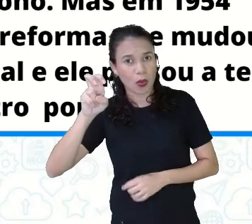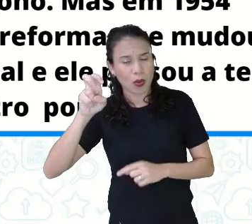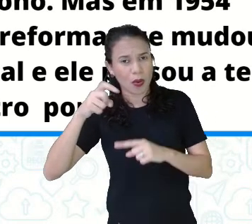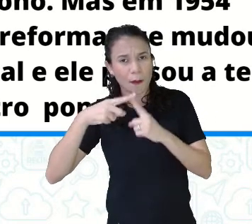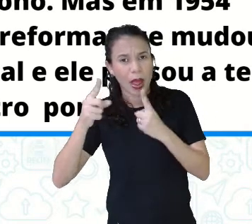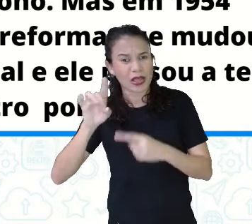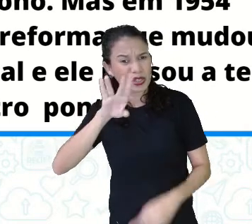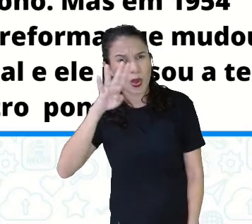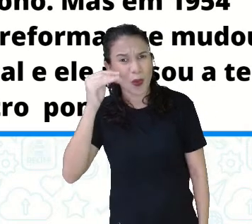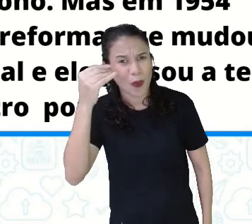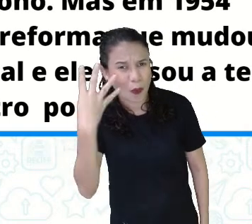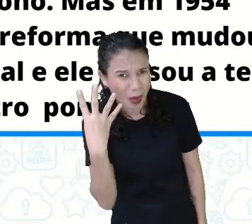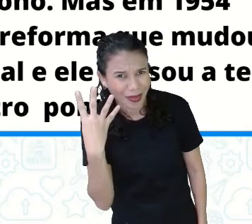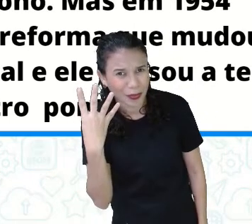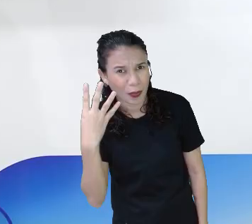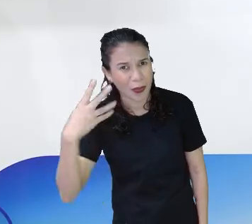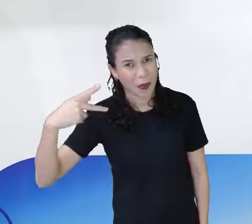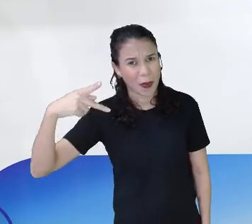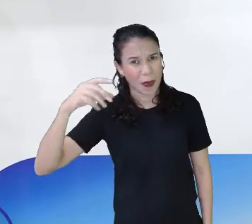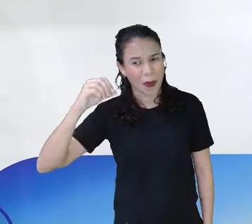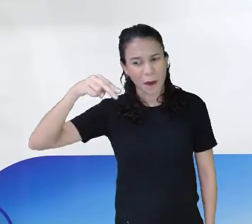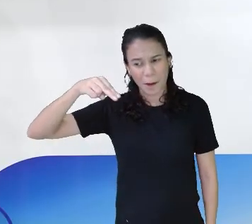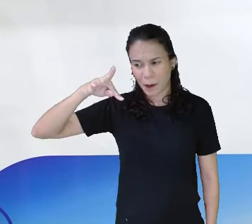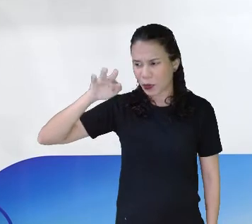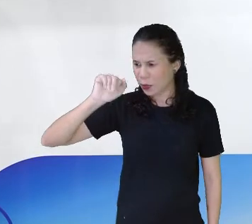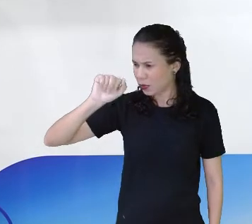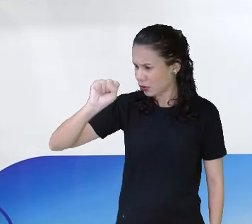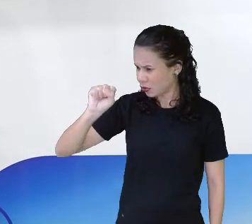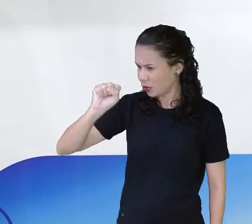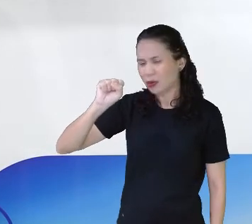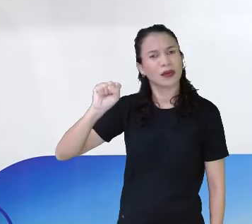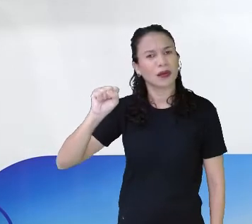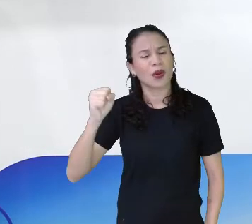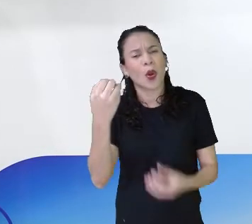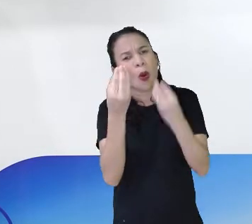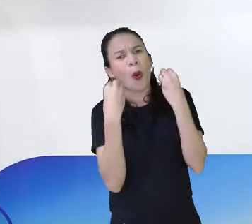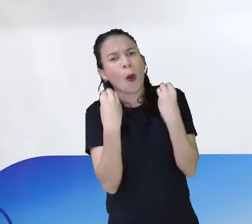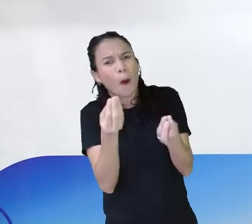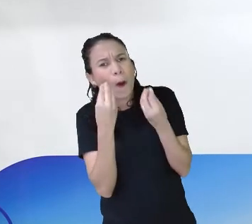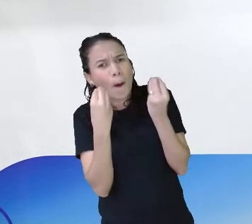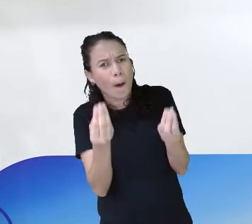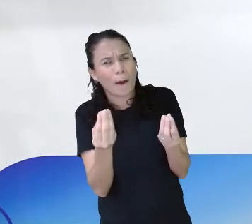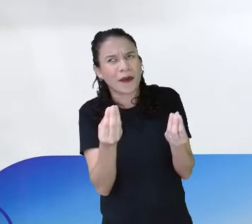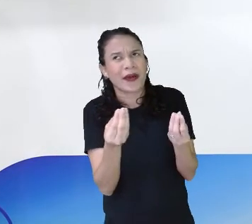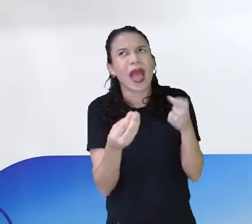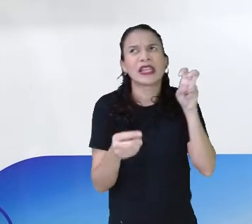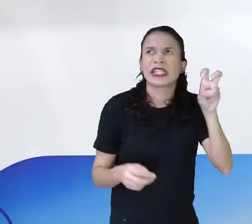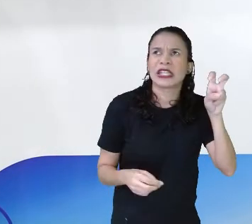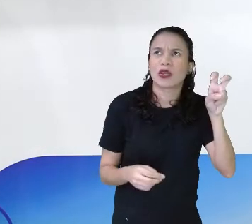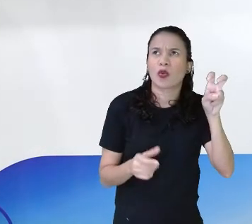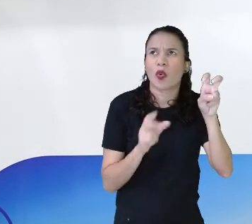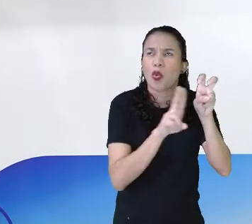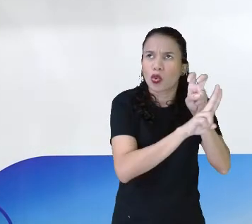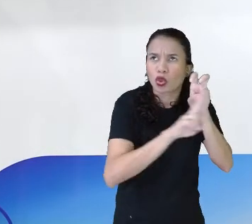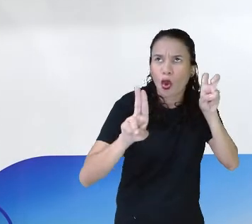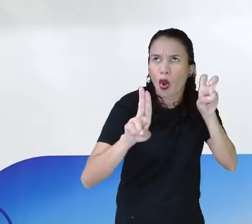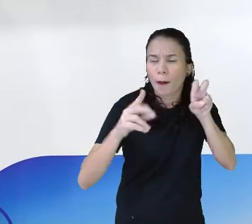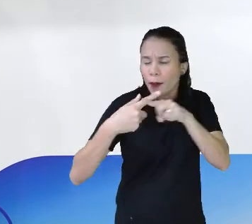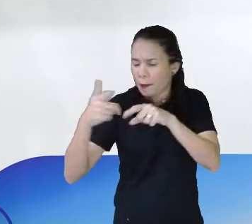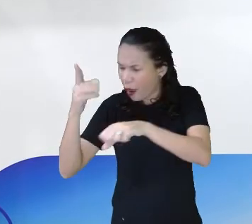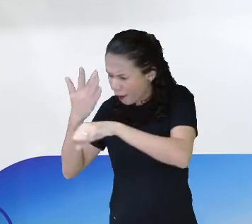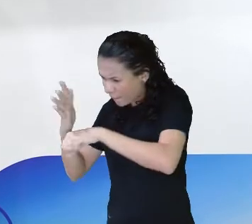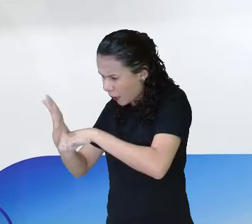tem 4 pontas? Como é isso, professora Mauricéia? O nome dele é Forte de 5 Pontas e ele só